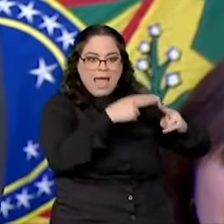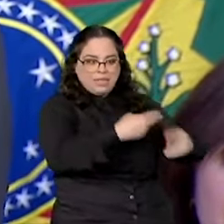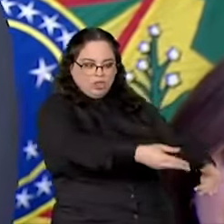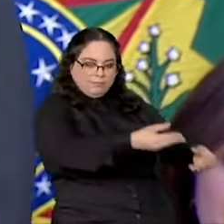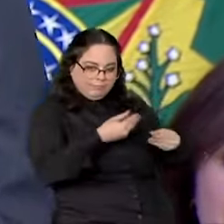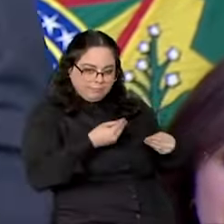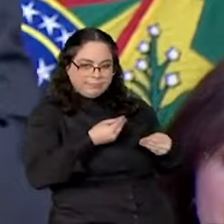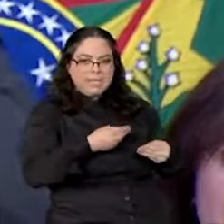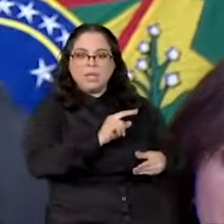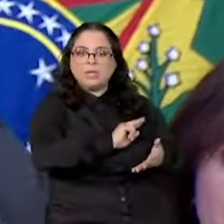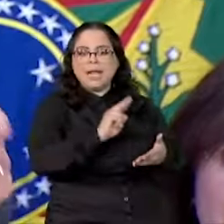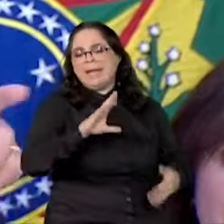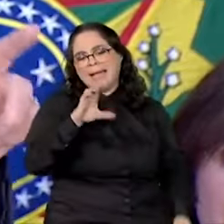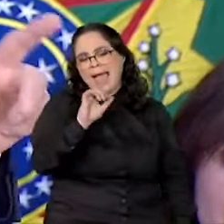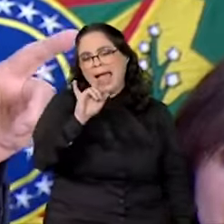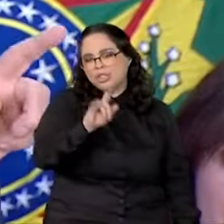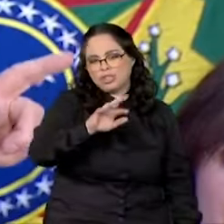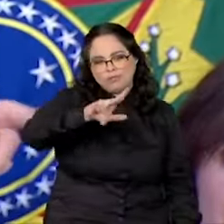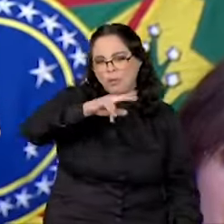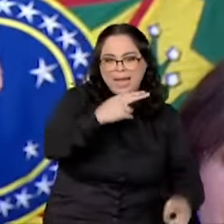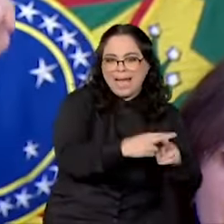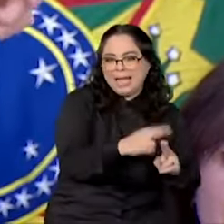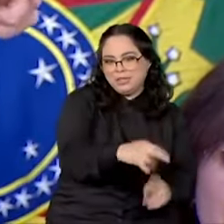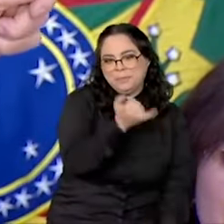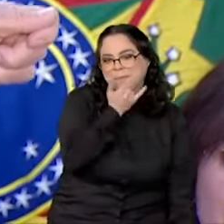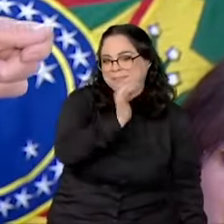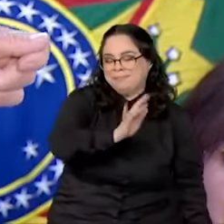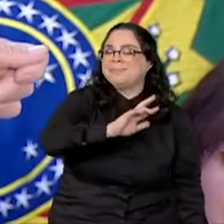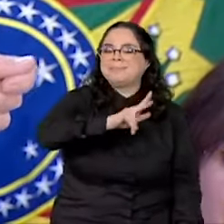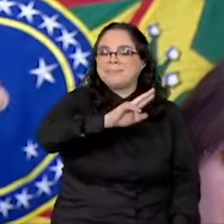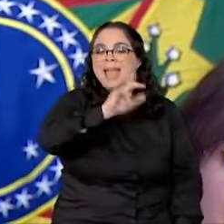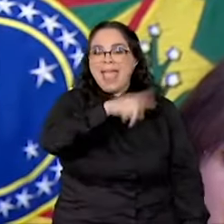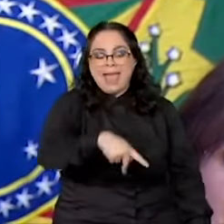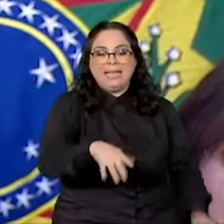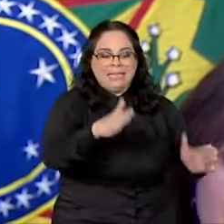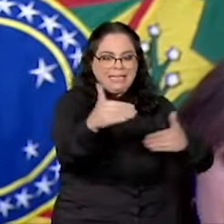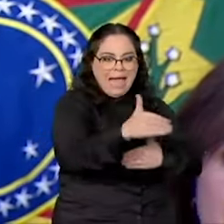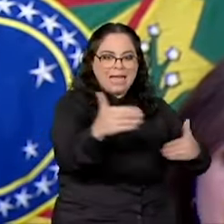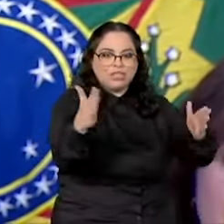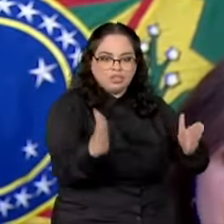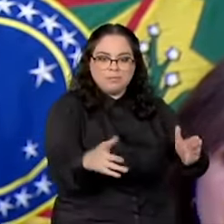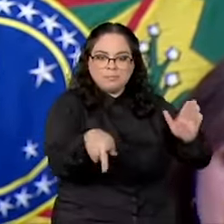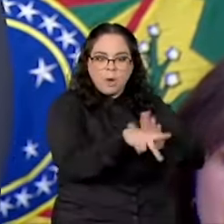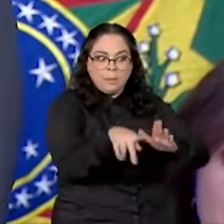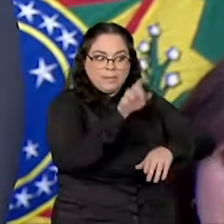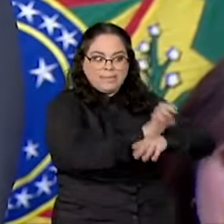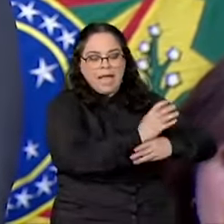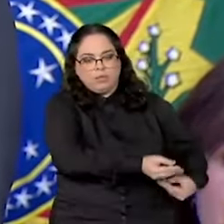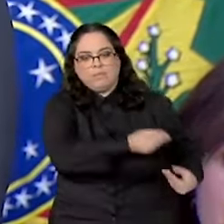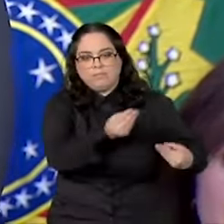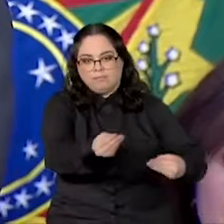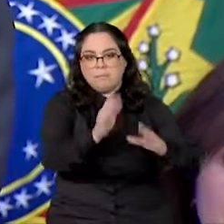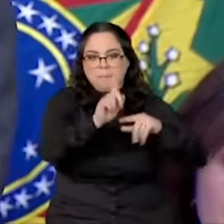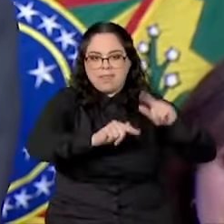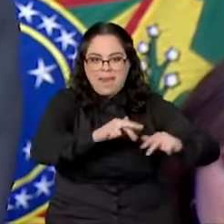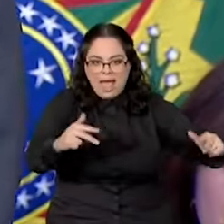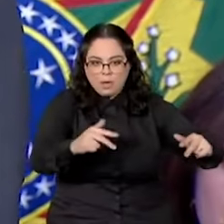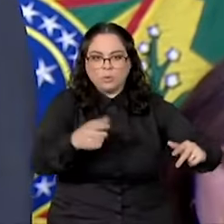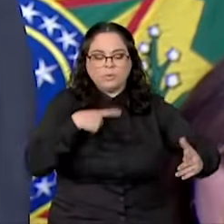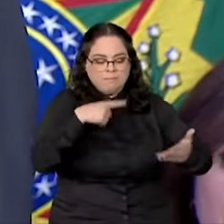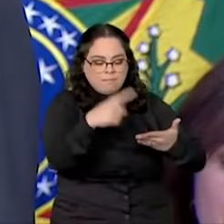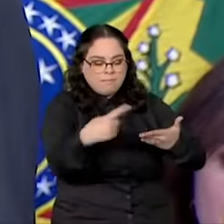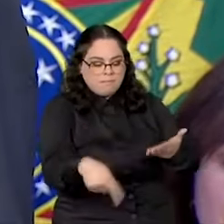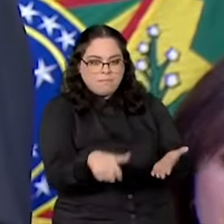caixa, chamado a caixa, ela não é caixa econômica, não, é a caixa do Estado. Ou seja, a gente ganhava um caderno daquela capa